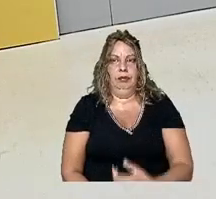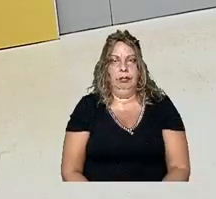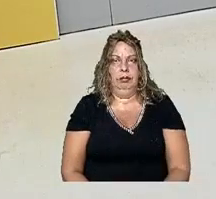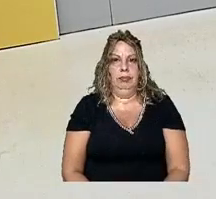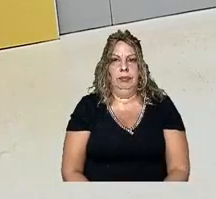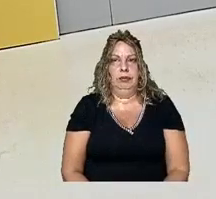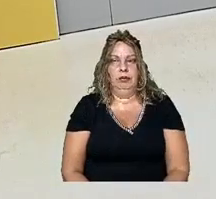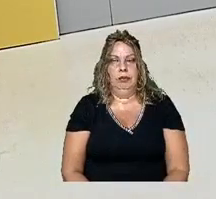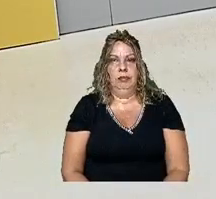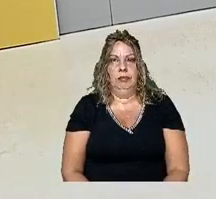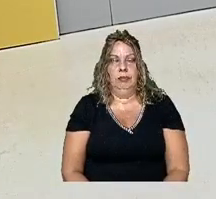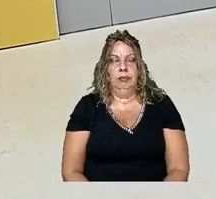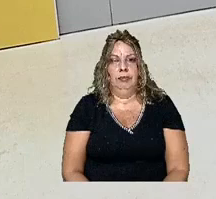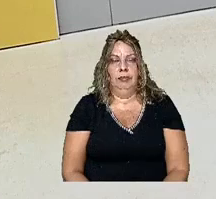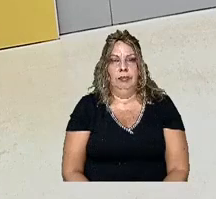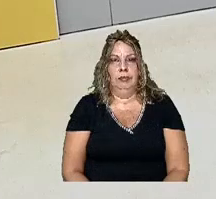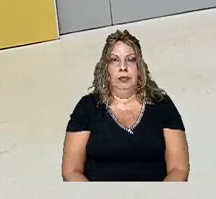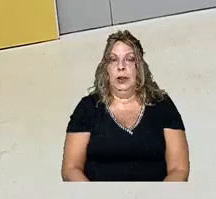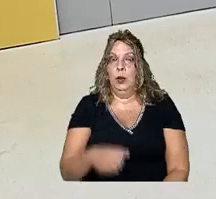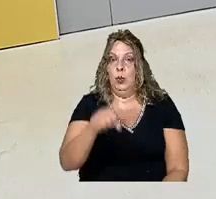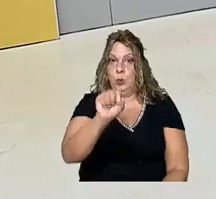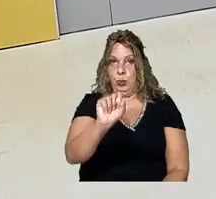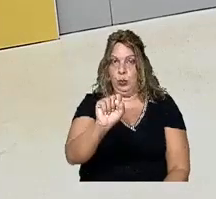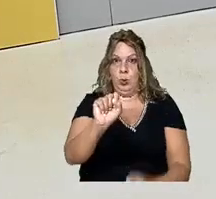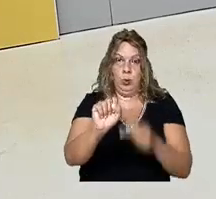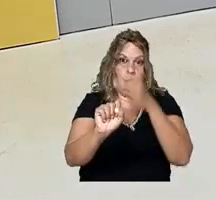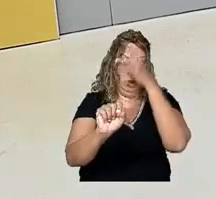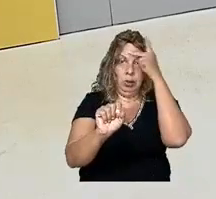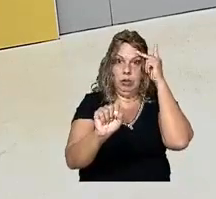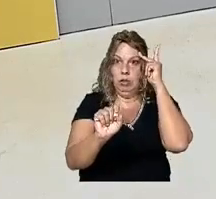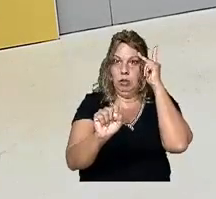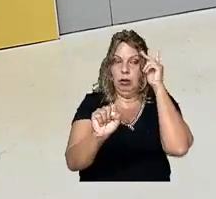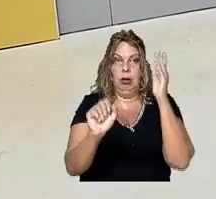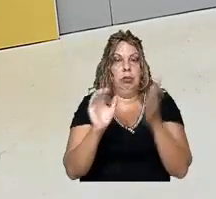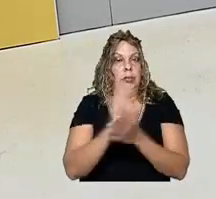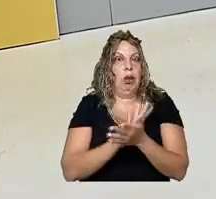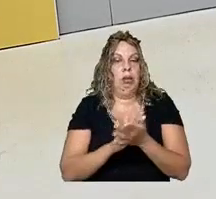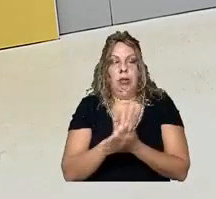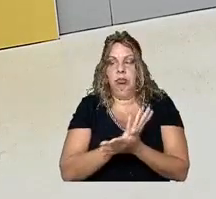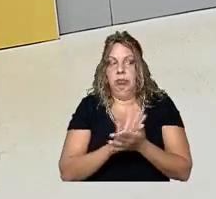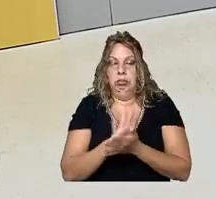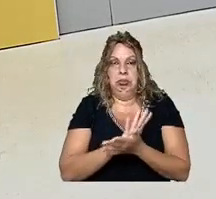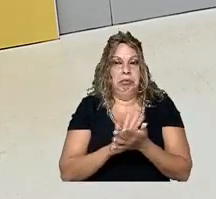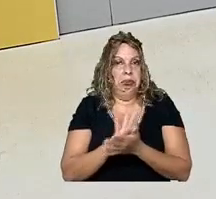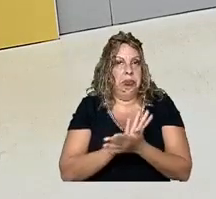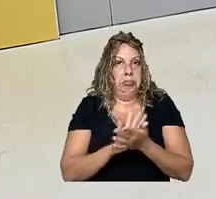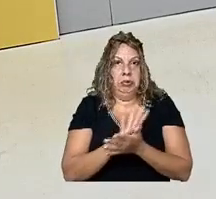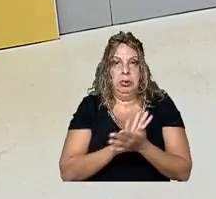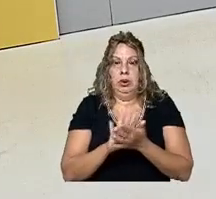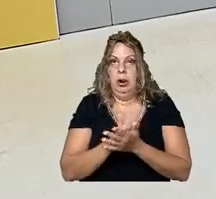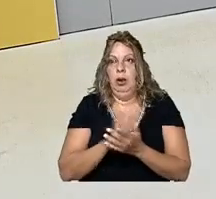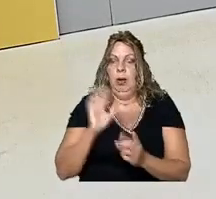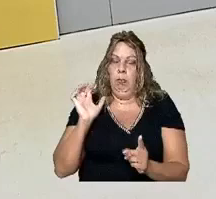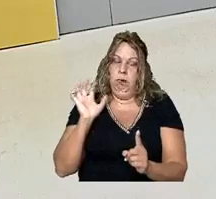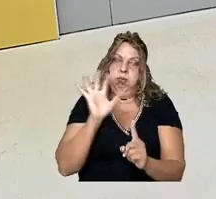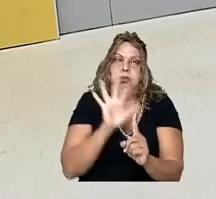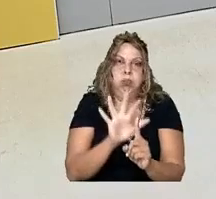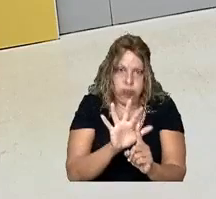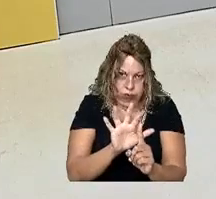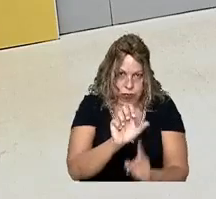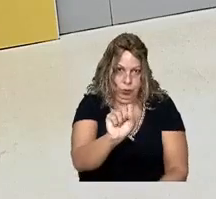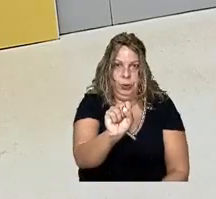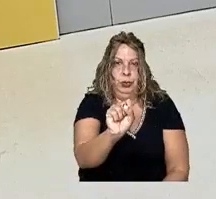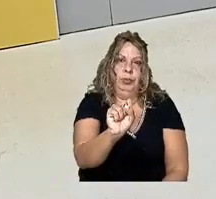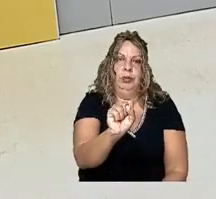46, decide! 8 títulos na disputa, nada decidido ainda. Chegou a turma de galera aí, viu? Então,